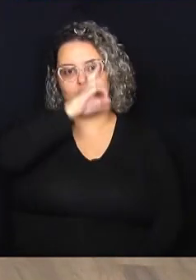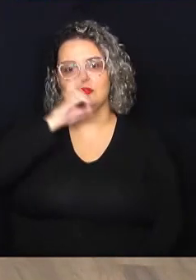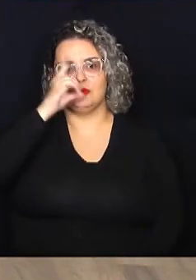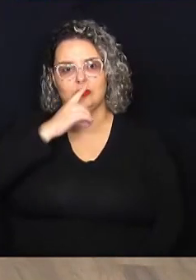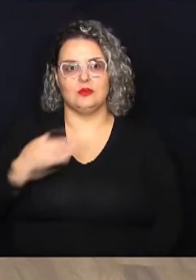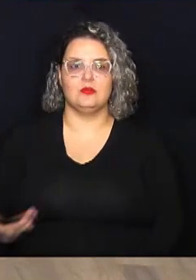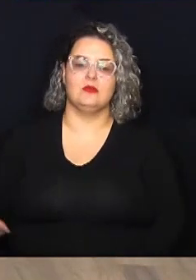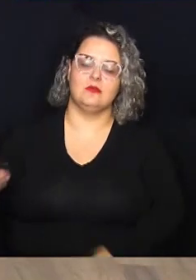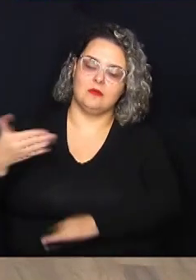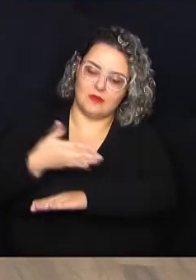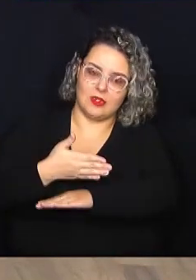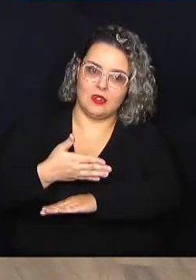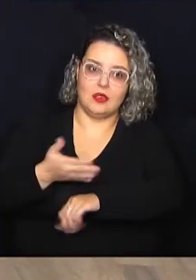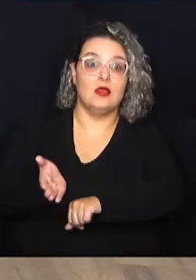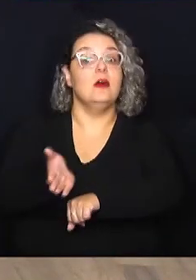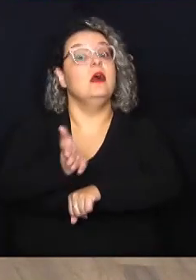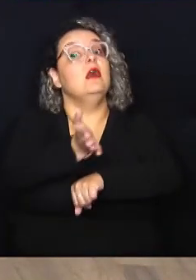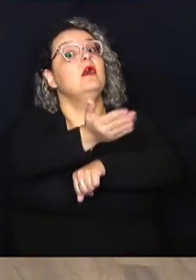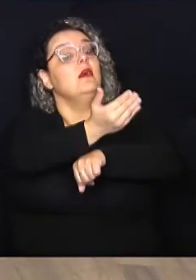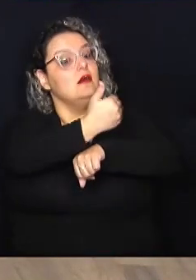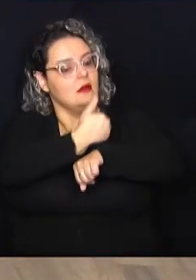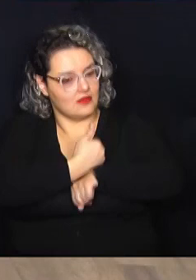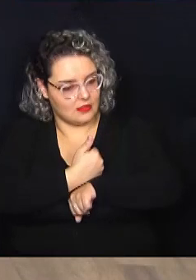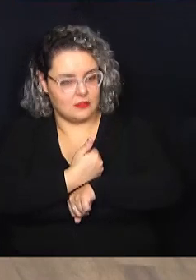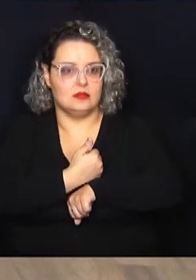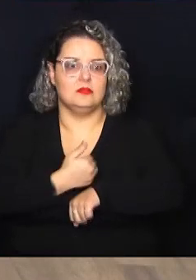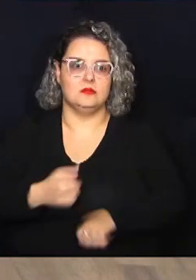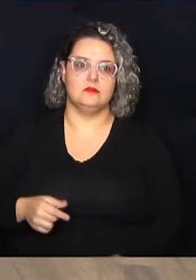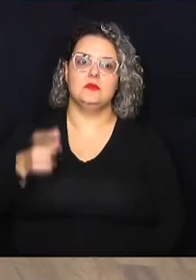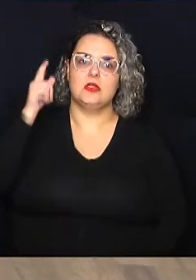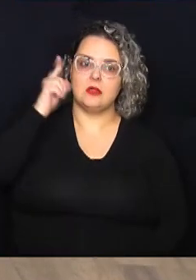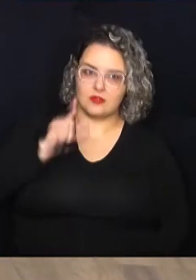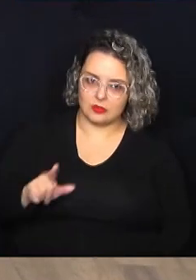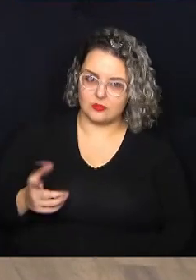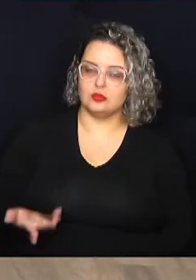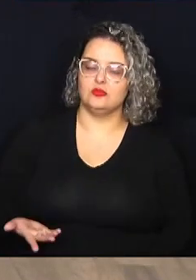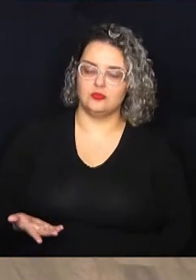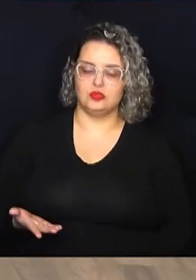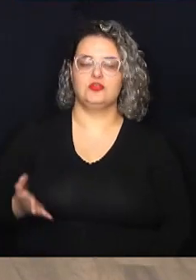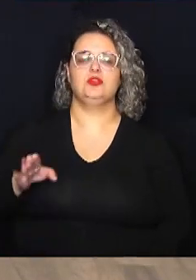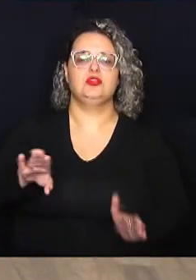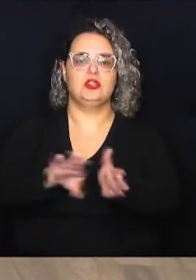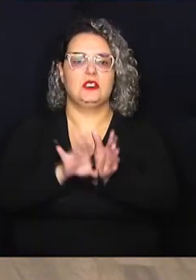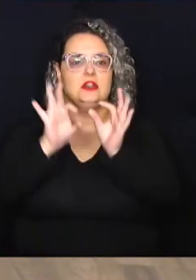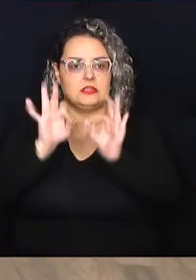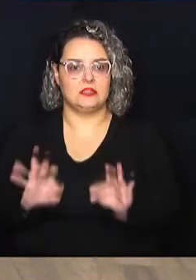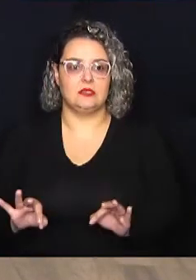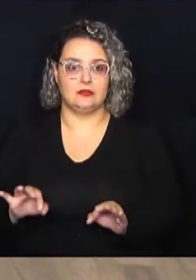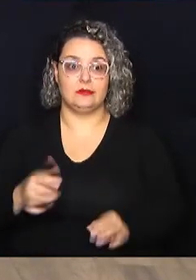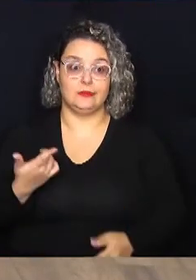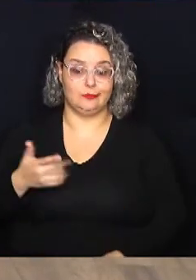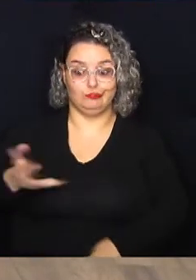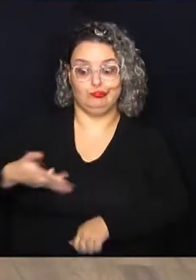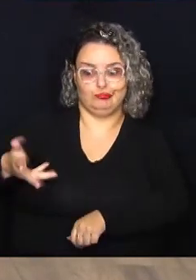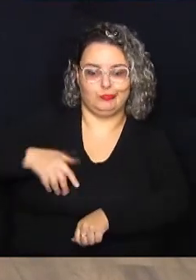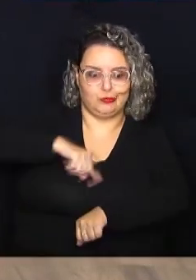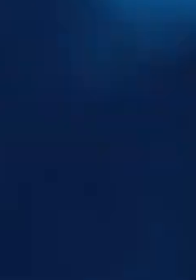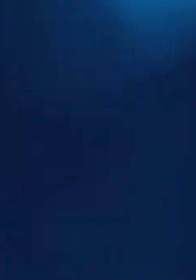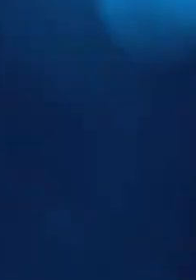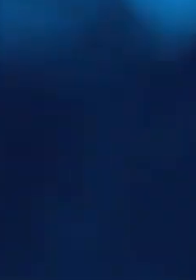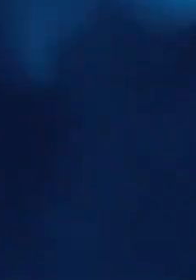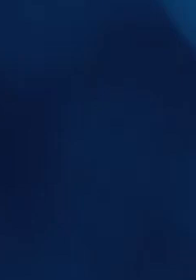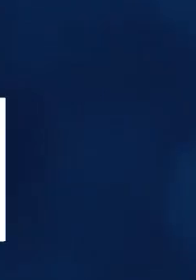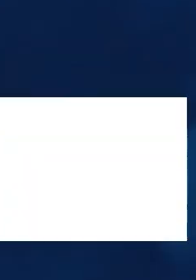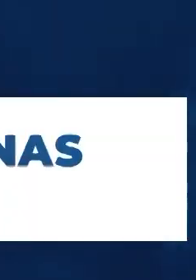o aeroporto de Viracopos chegue ainda mais cedo para você não encontrar problemas e não ter que sair correndo e talvez perder o